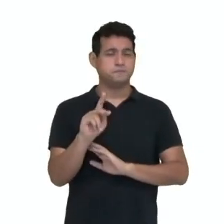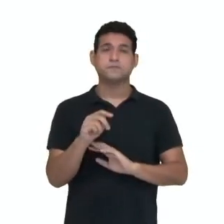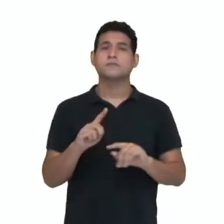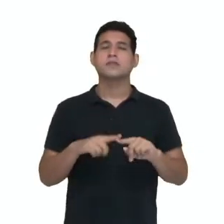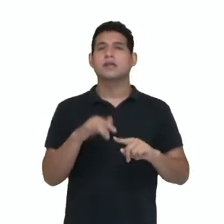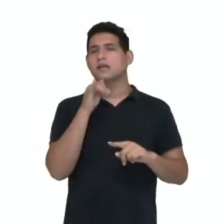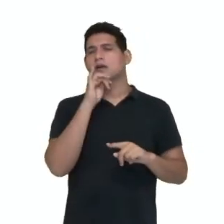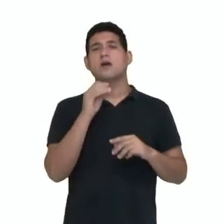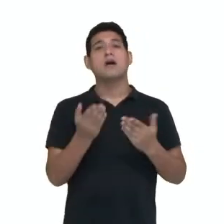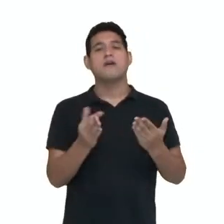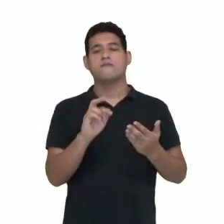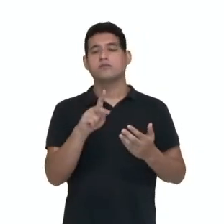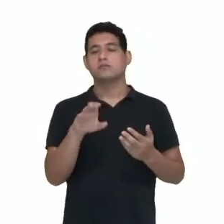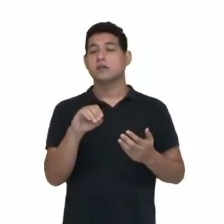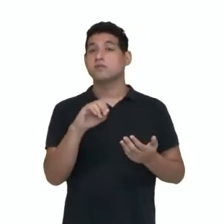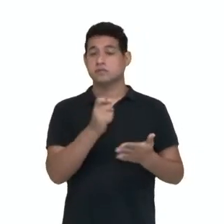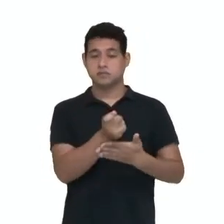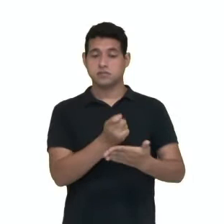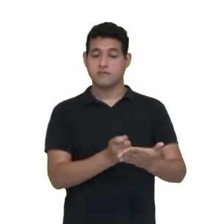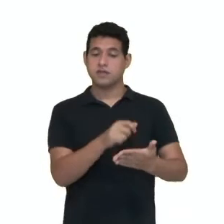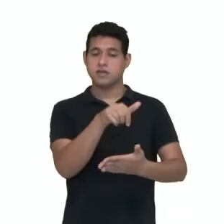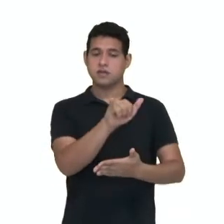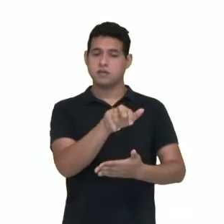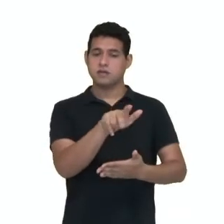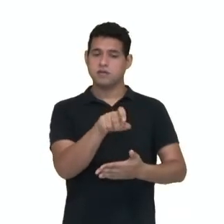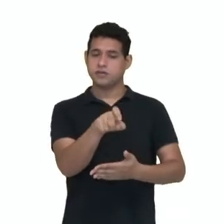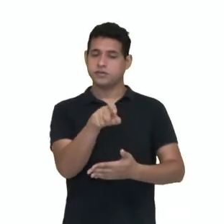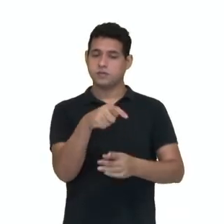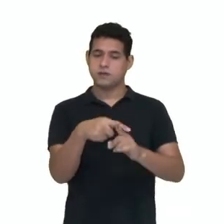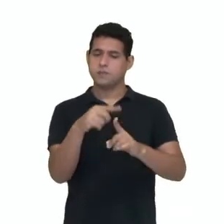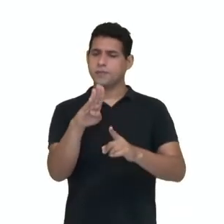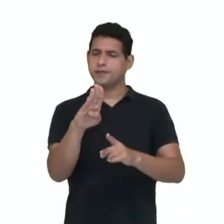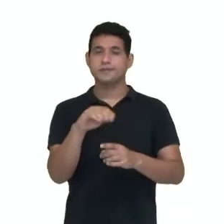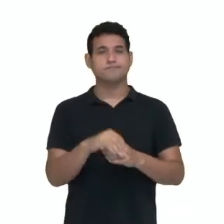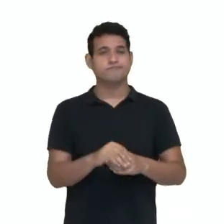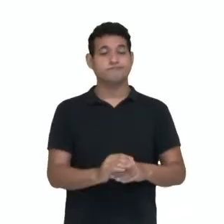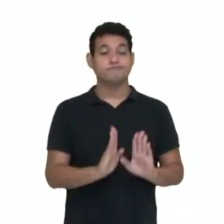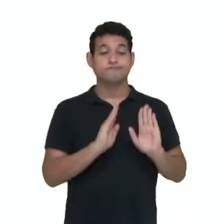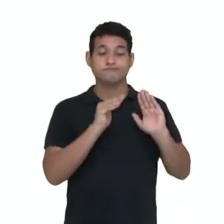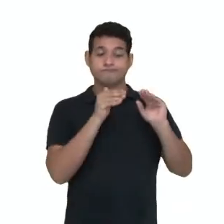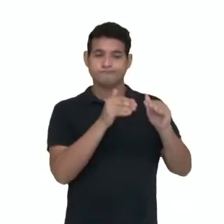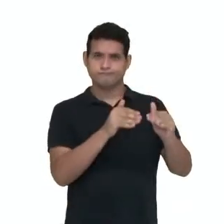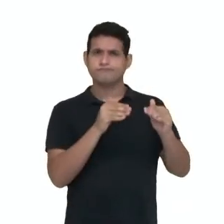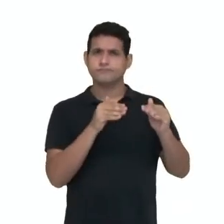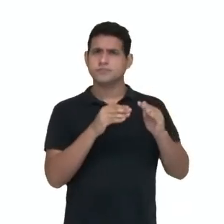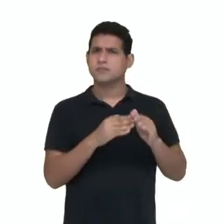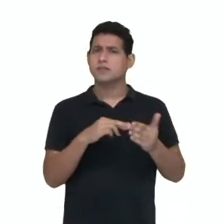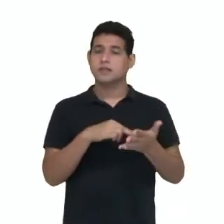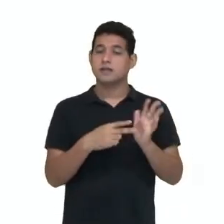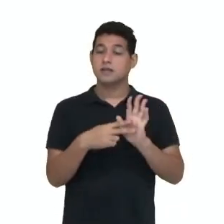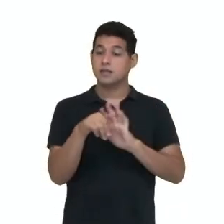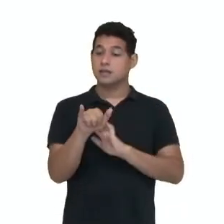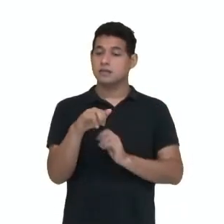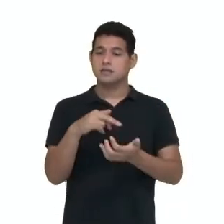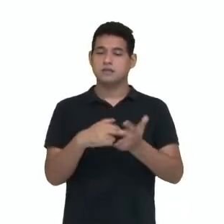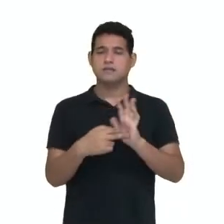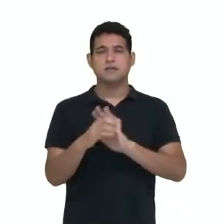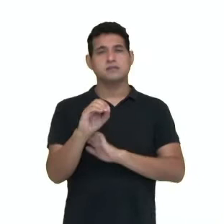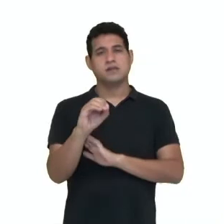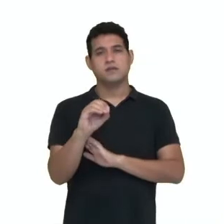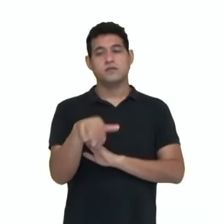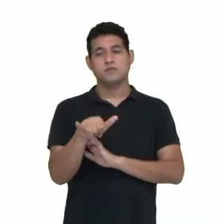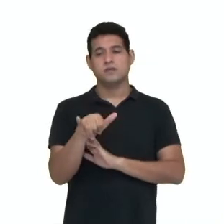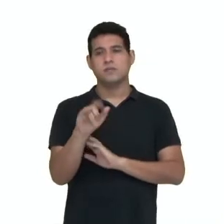Então, como a função se escreve y igual a x mais b, nesse ponto o y é zero, então o y